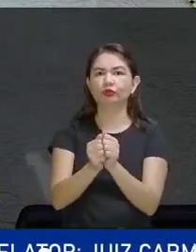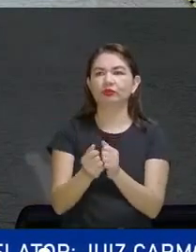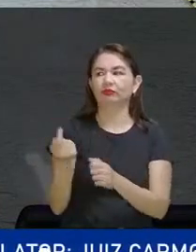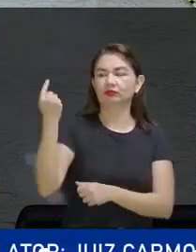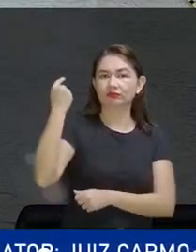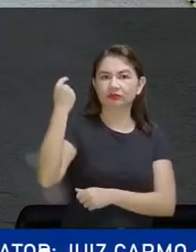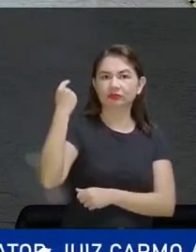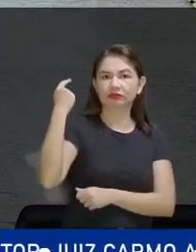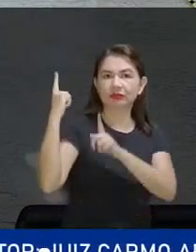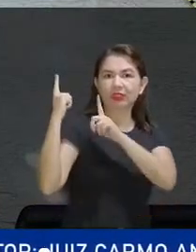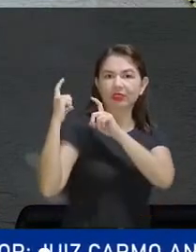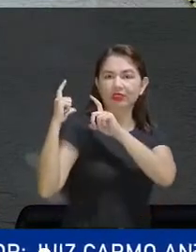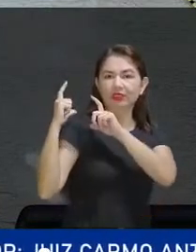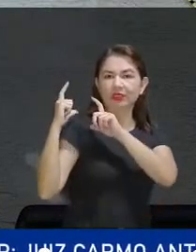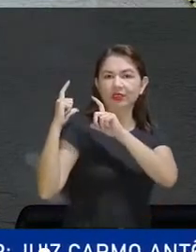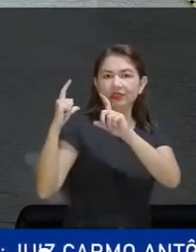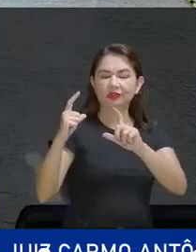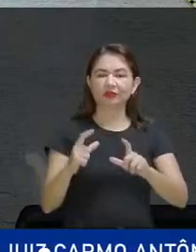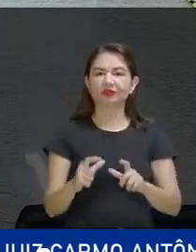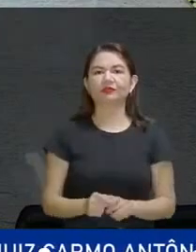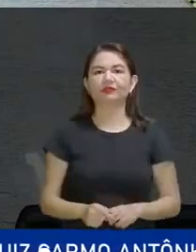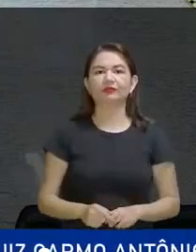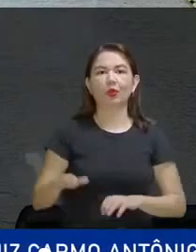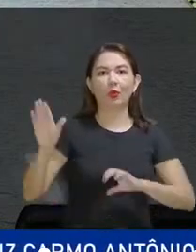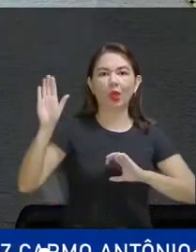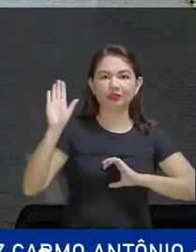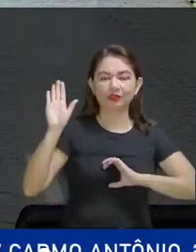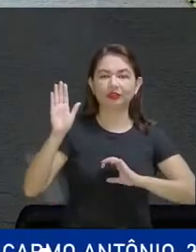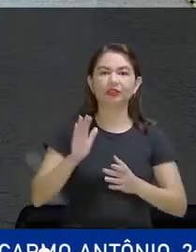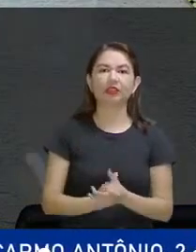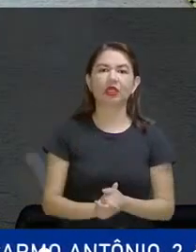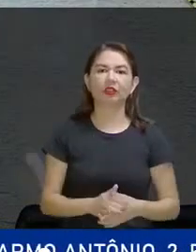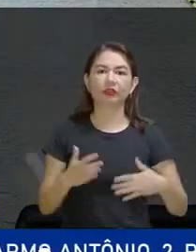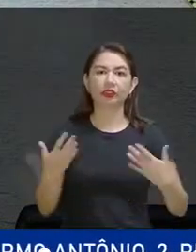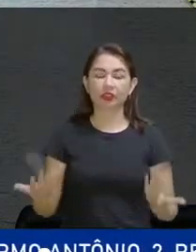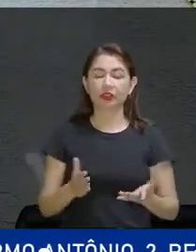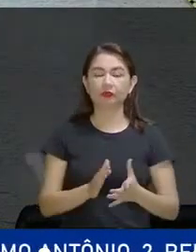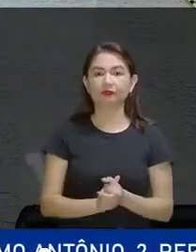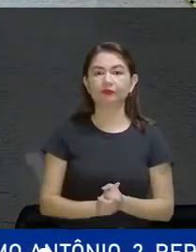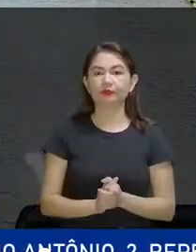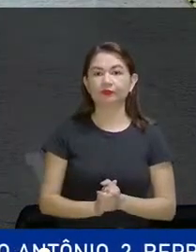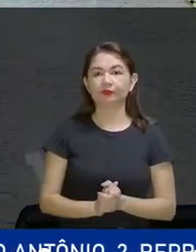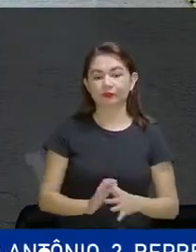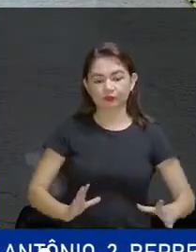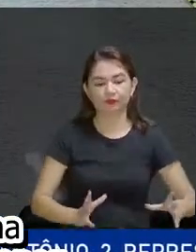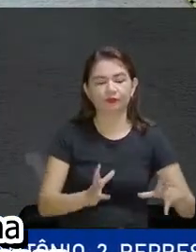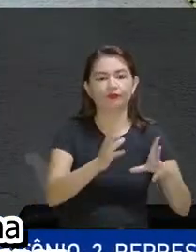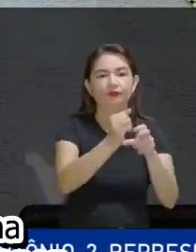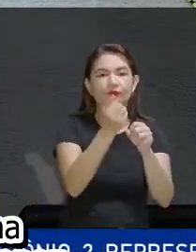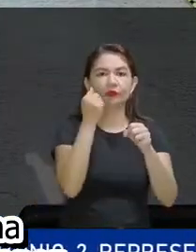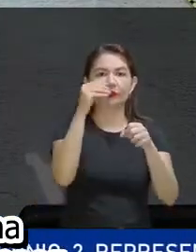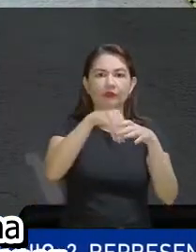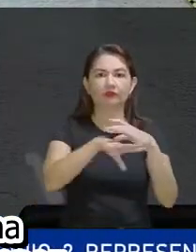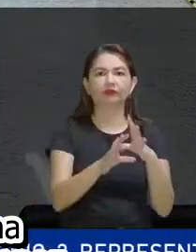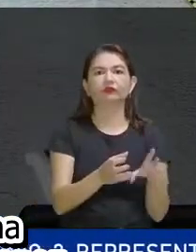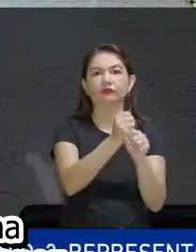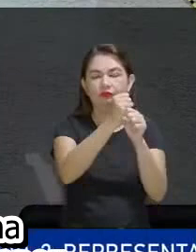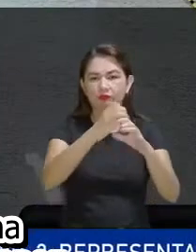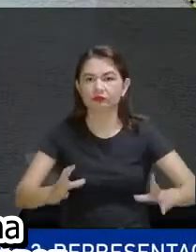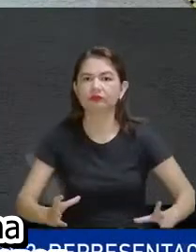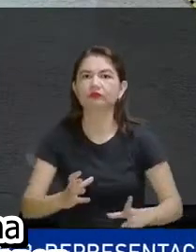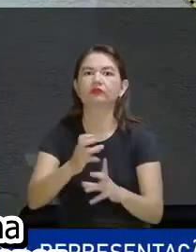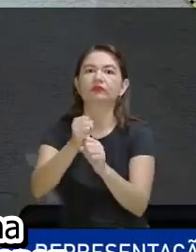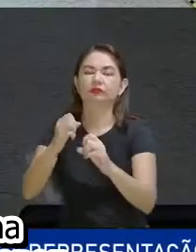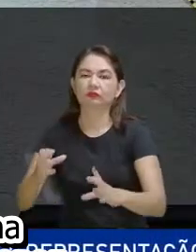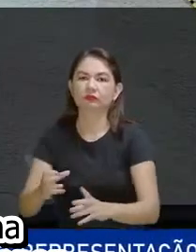Acresça-se que o carro em que se encontrou o material de campanha e as cestas básicas é da mesma cor e modelo do que aparece